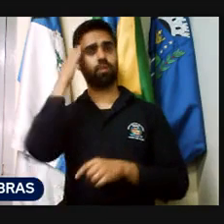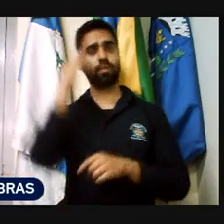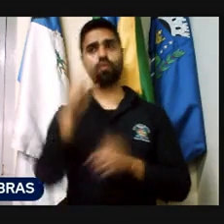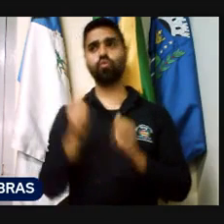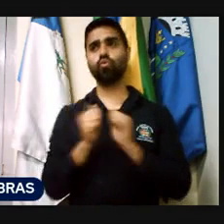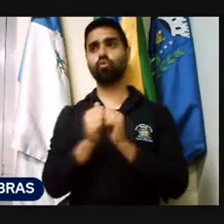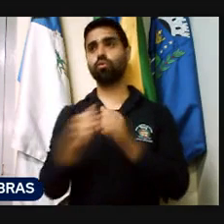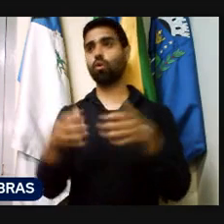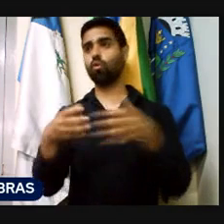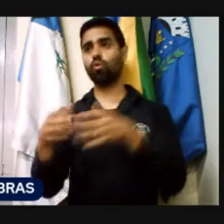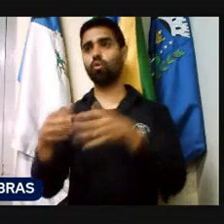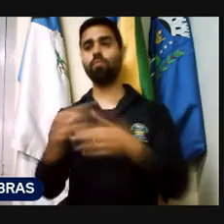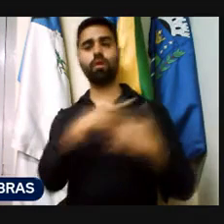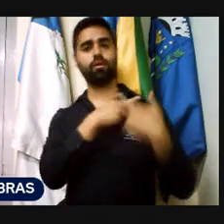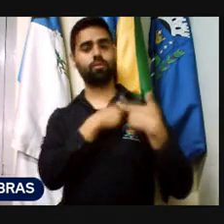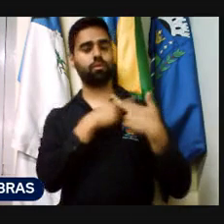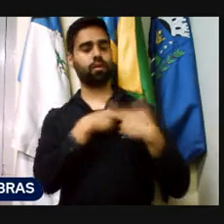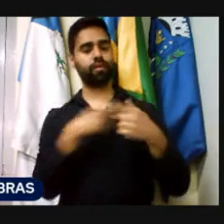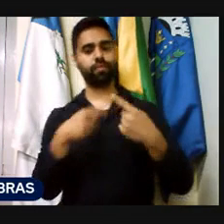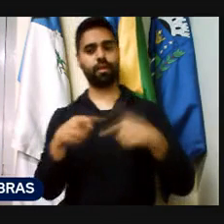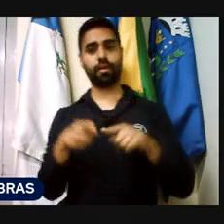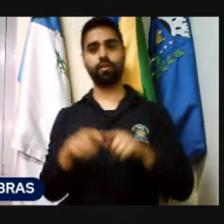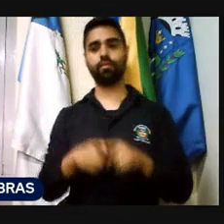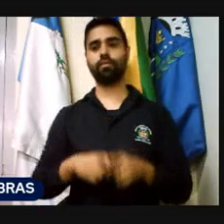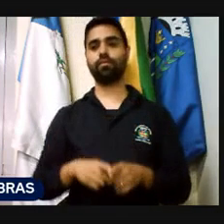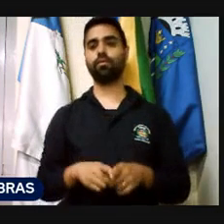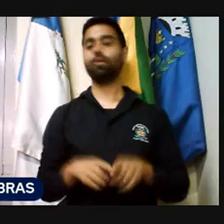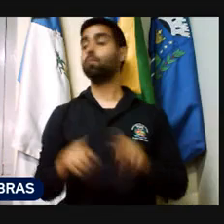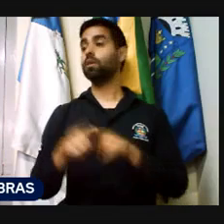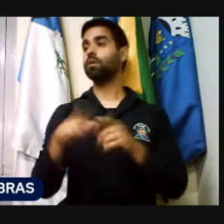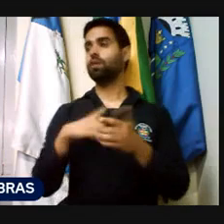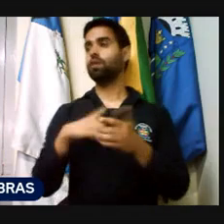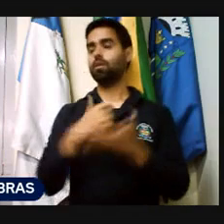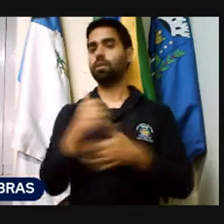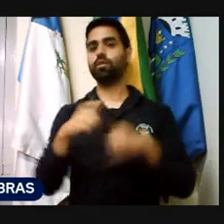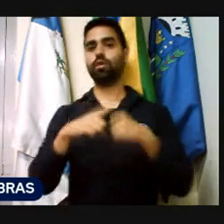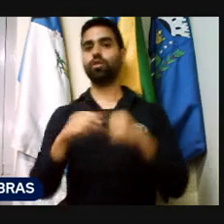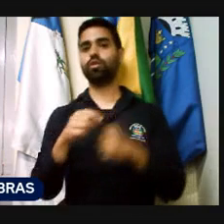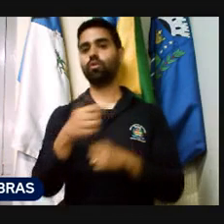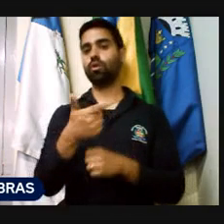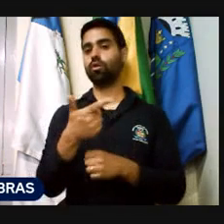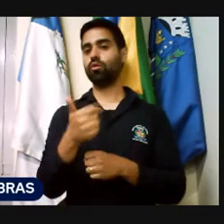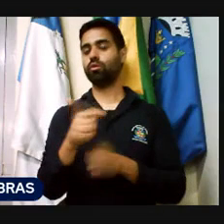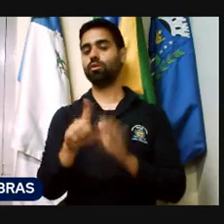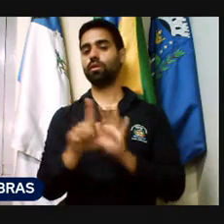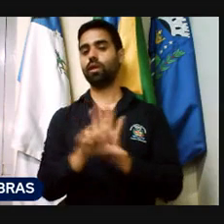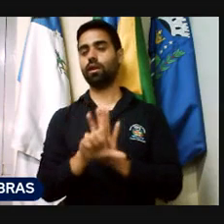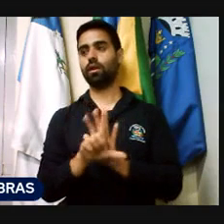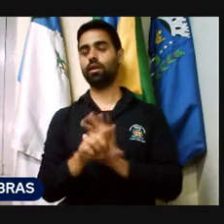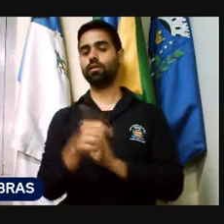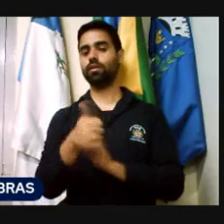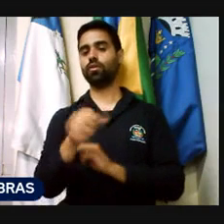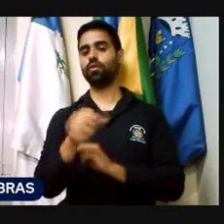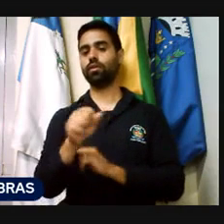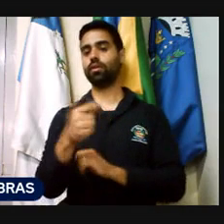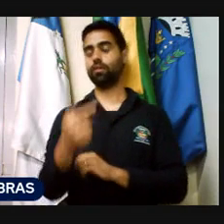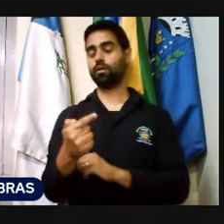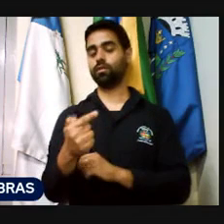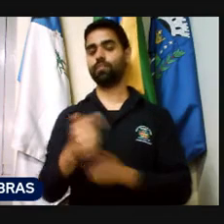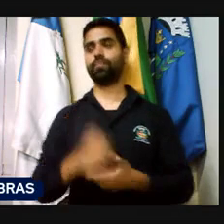comissões pertinentes sobre a matéria, estando fundamentado pelo artigo 12 da Lei Complementar 187 de